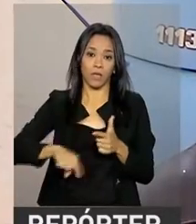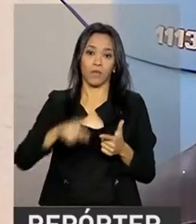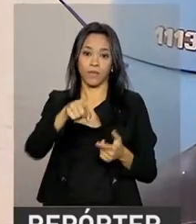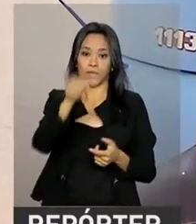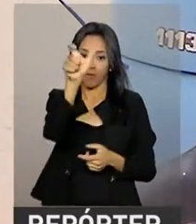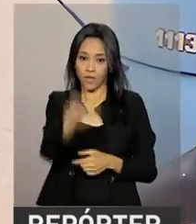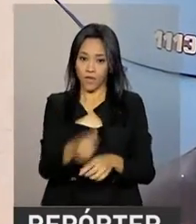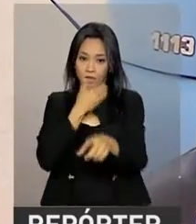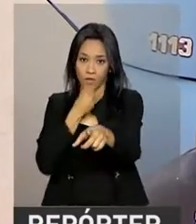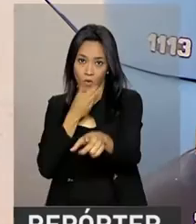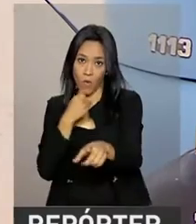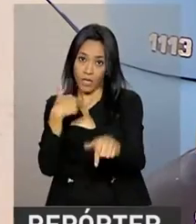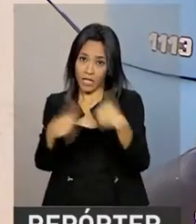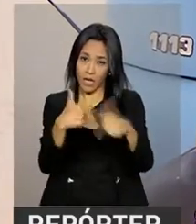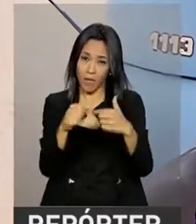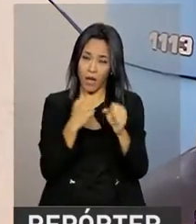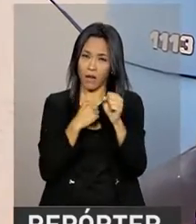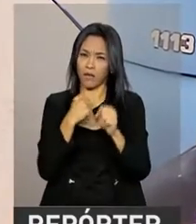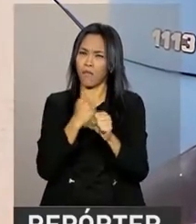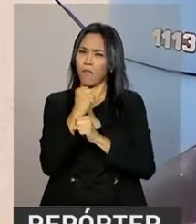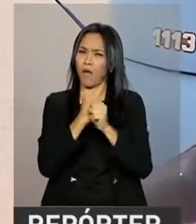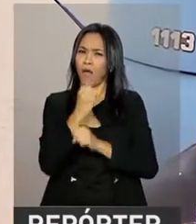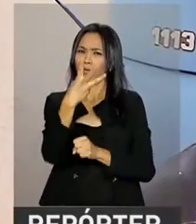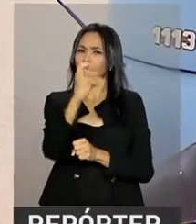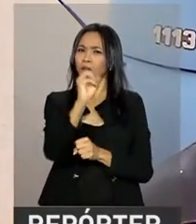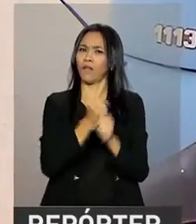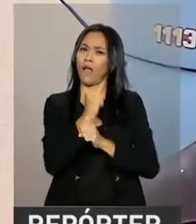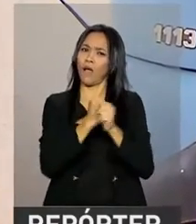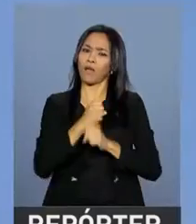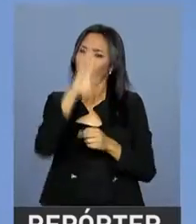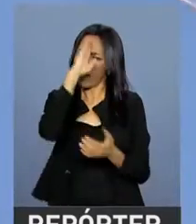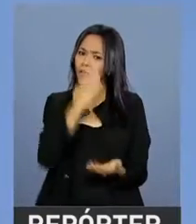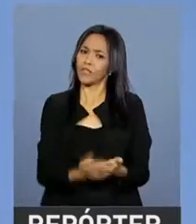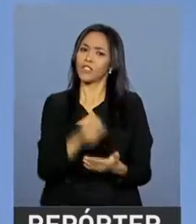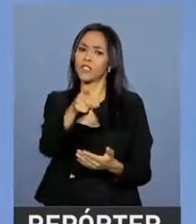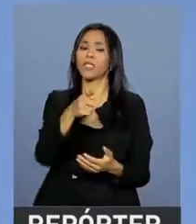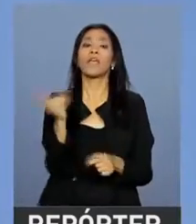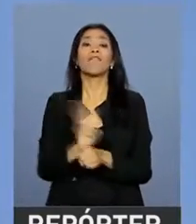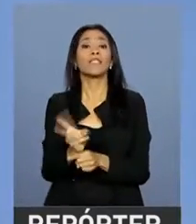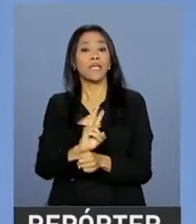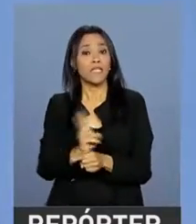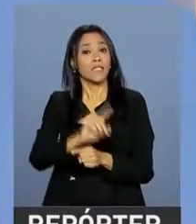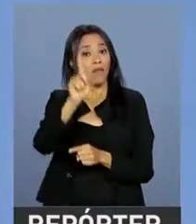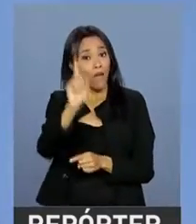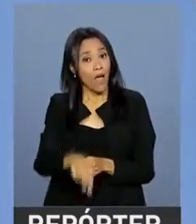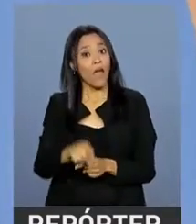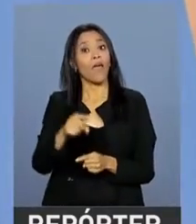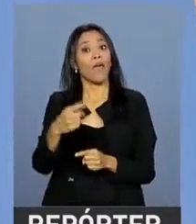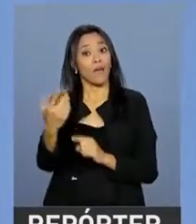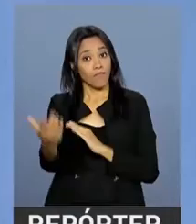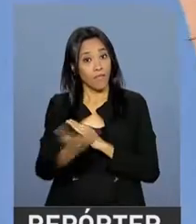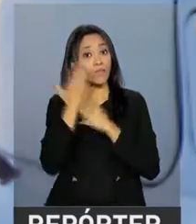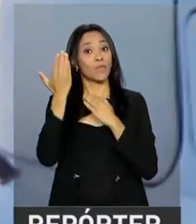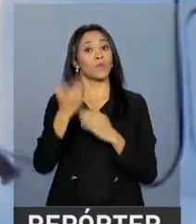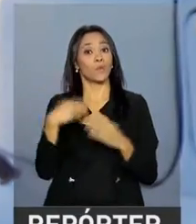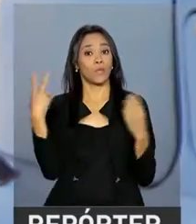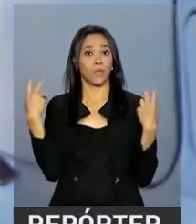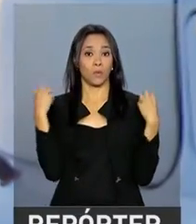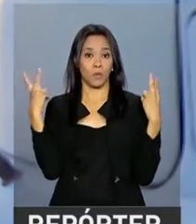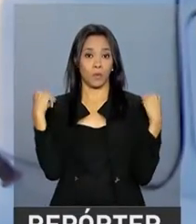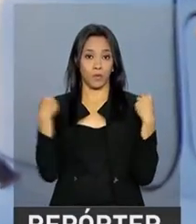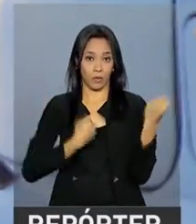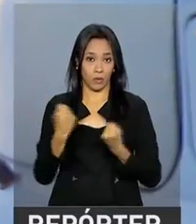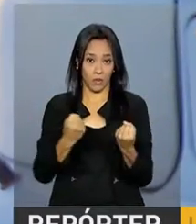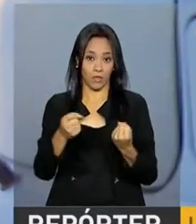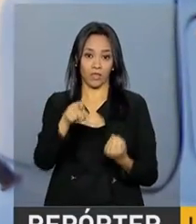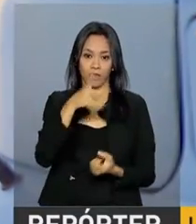o Leomar, que já trabalha nas estradas há mais de 30 anos, acredita que a fiscalização é um grande aliado dos motoristas. É muito importante